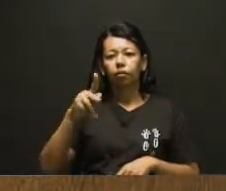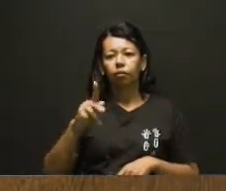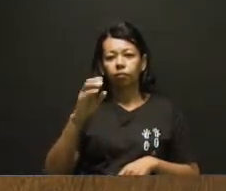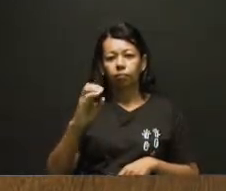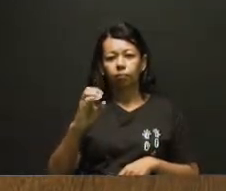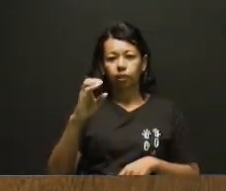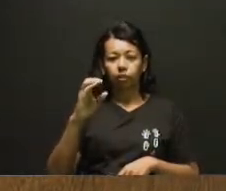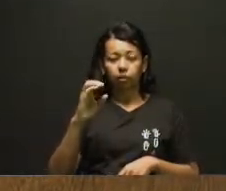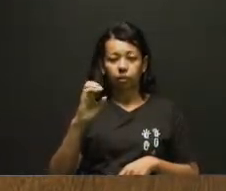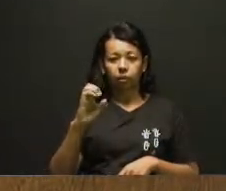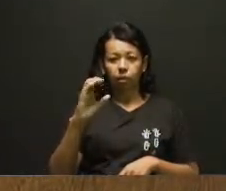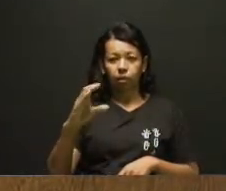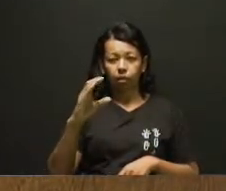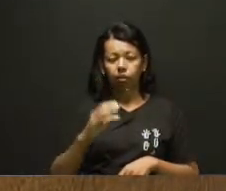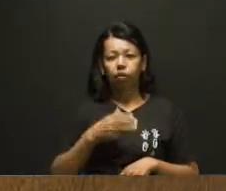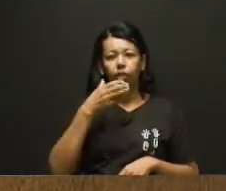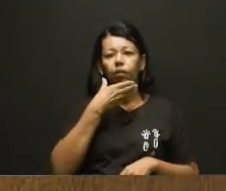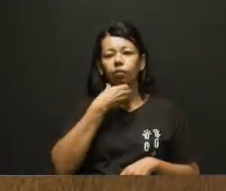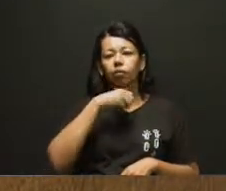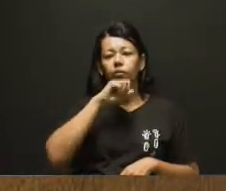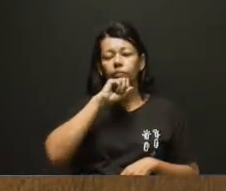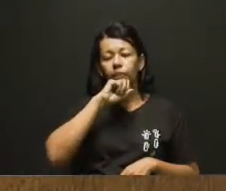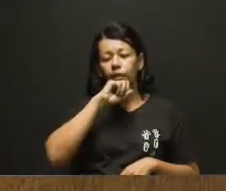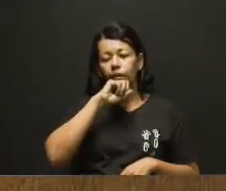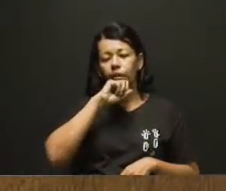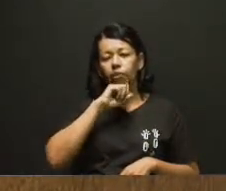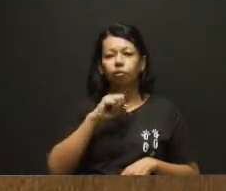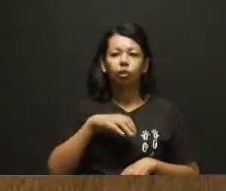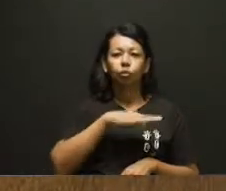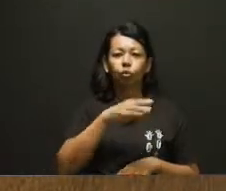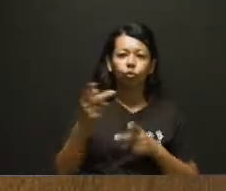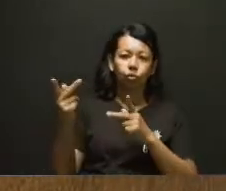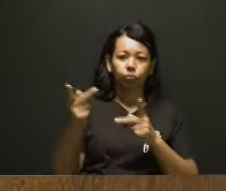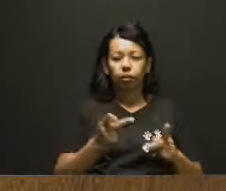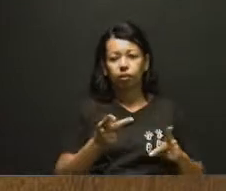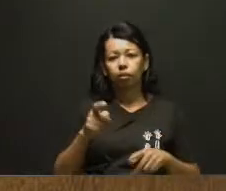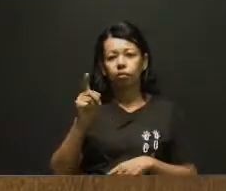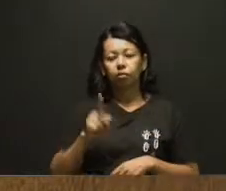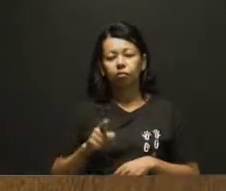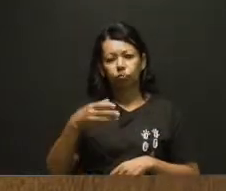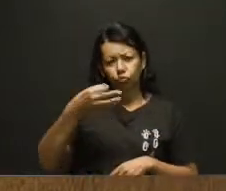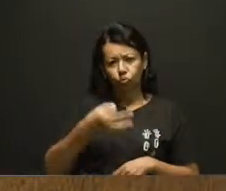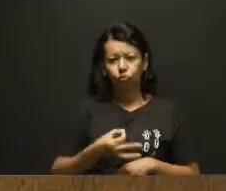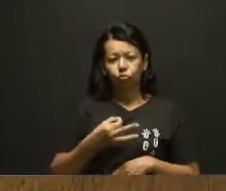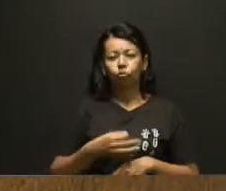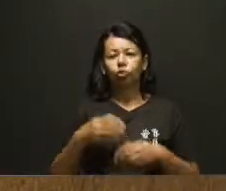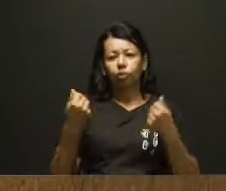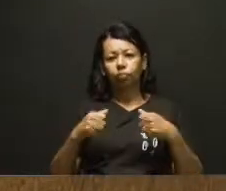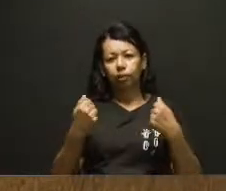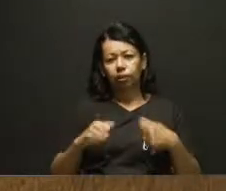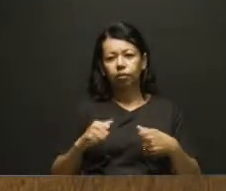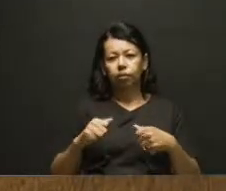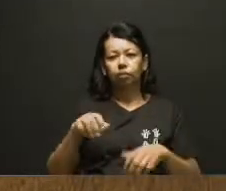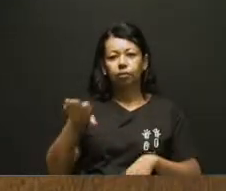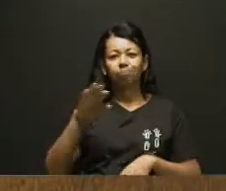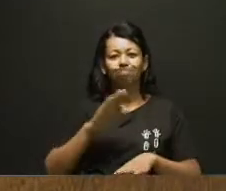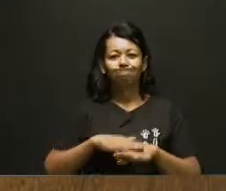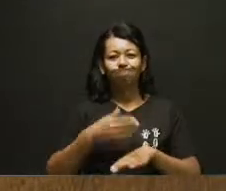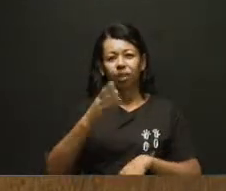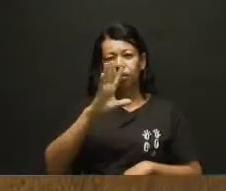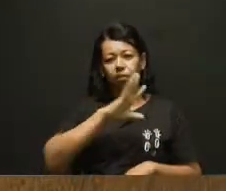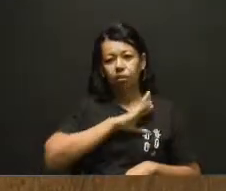estão porque a causa além de ela ser uma causa justa uma causa nobre onde que requer muito amor